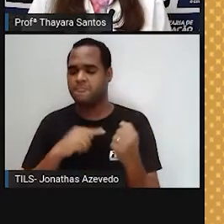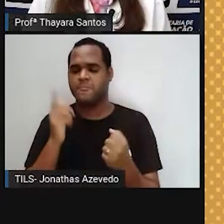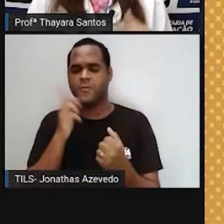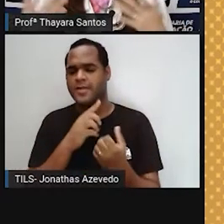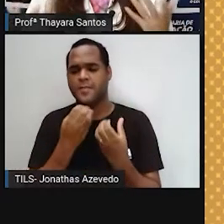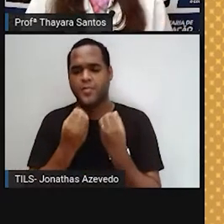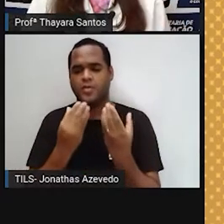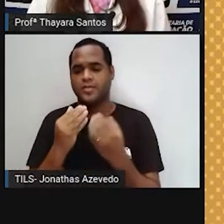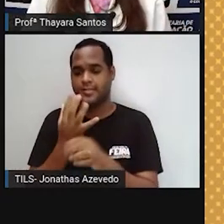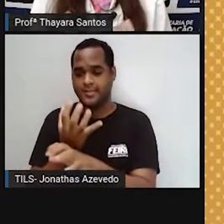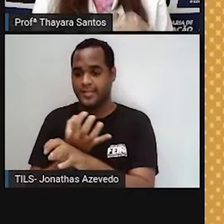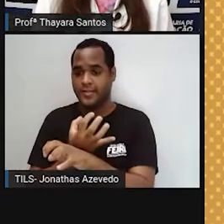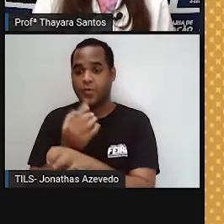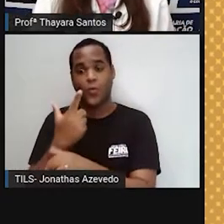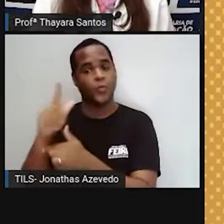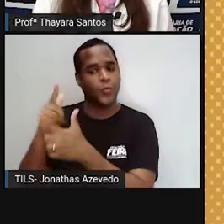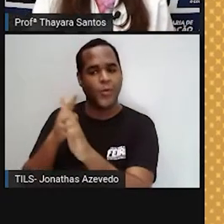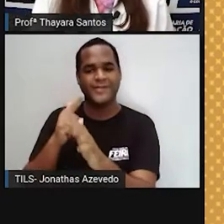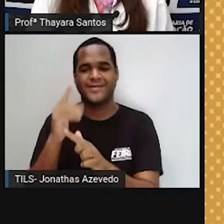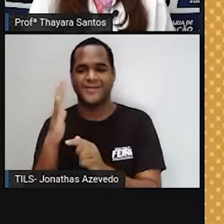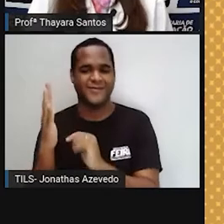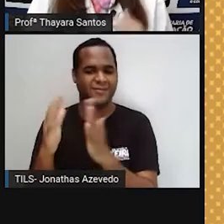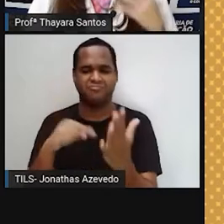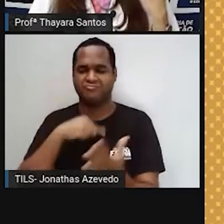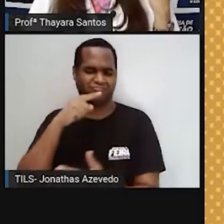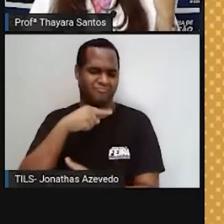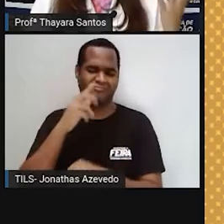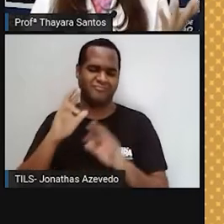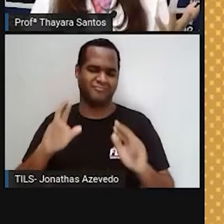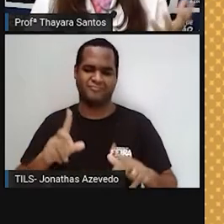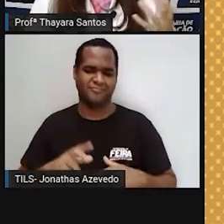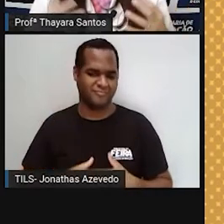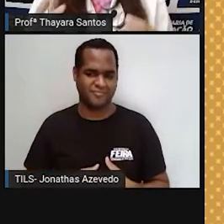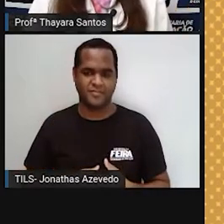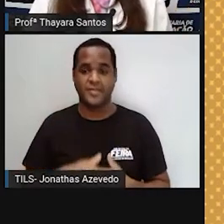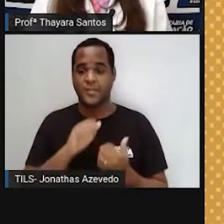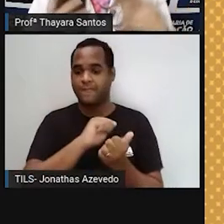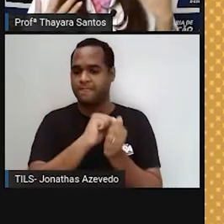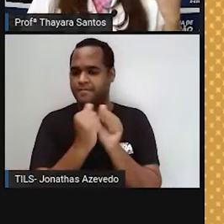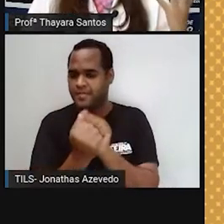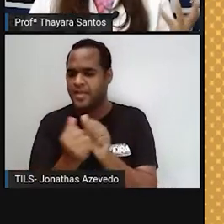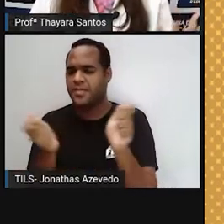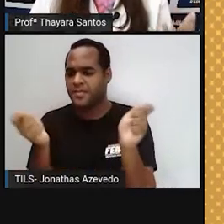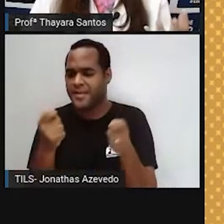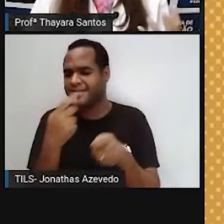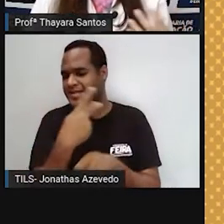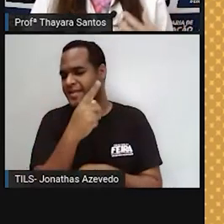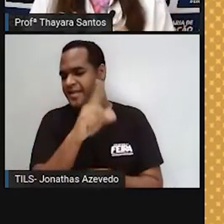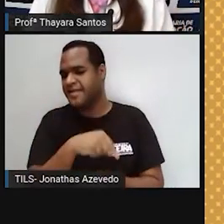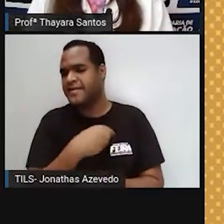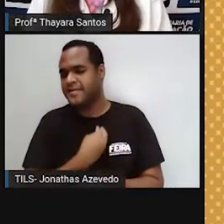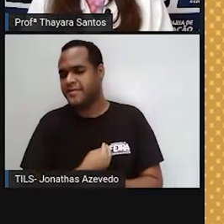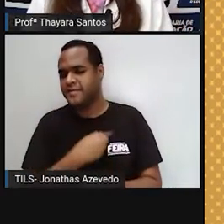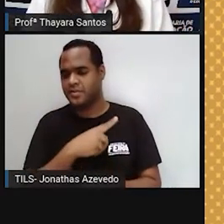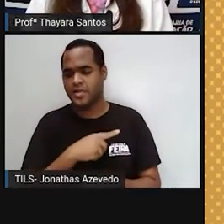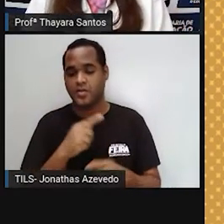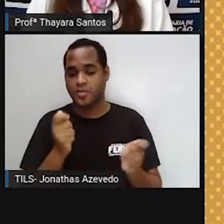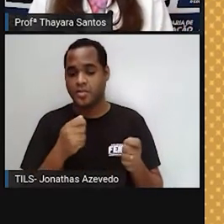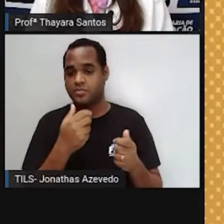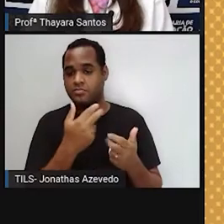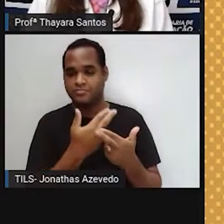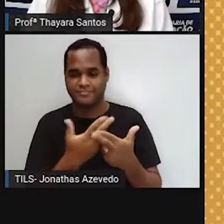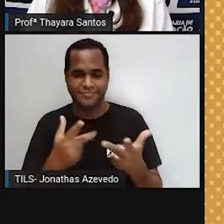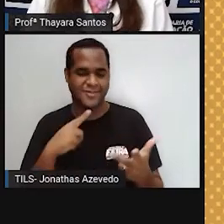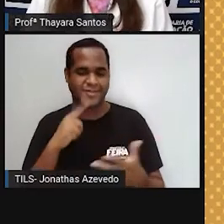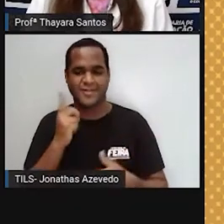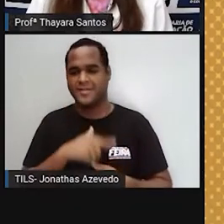ambiente seco, enquanto outras plantas não conseguem se desenvolver. Então, essa adaptação dá mais chances de sobrevivência para essas